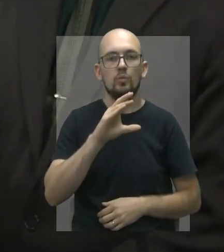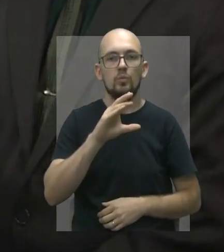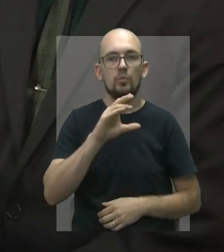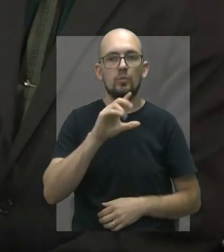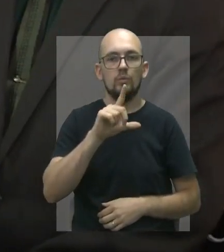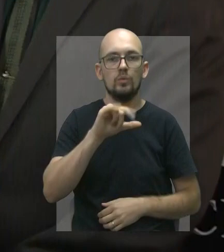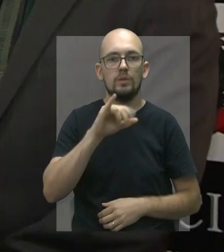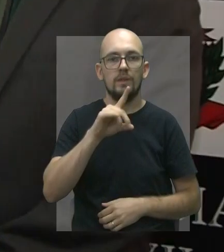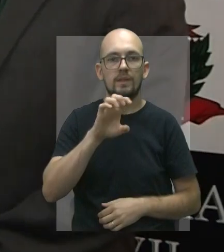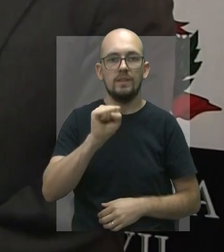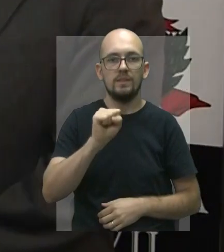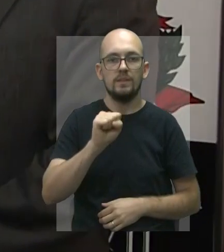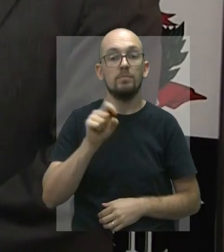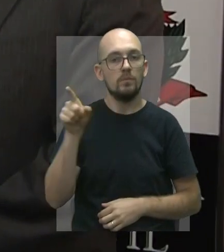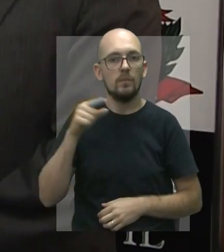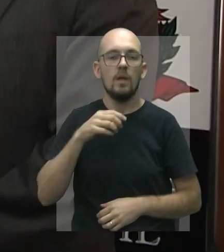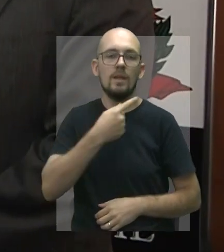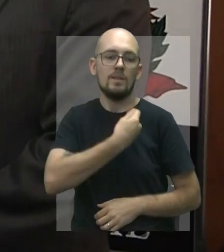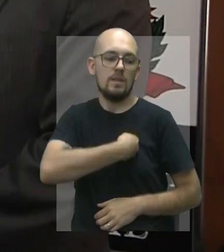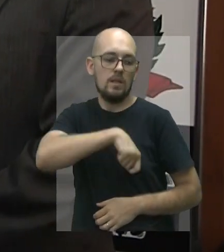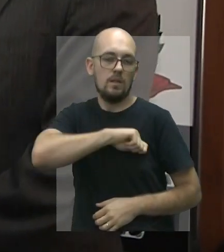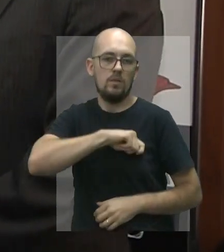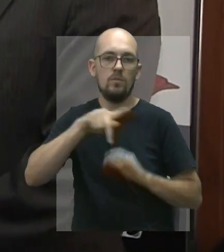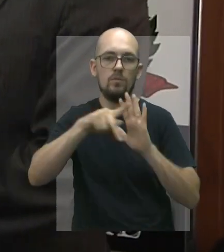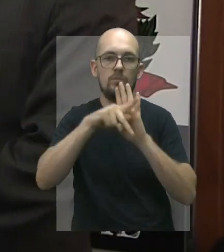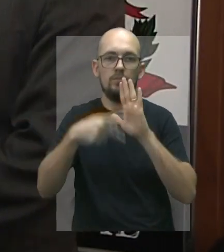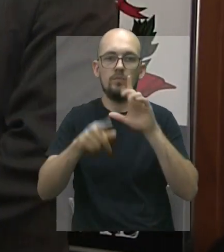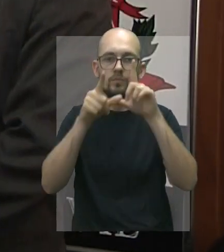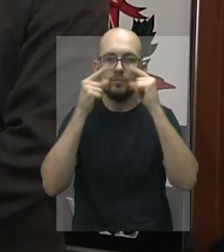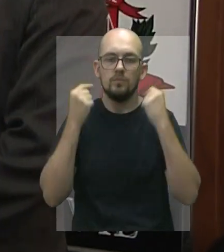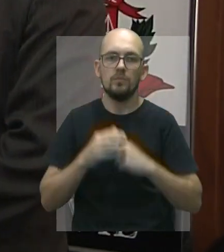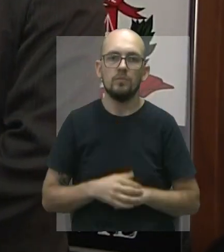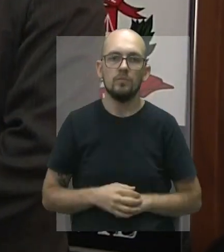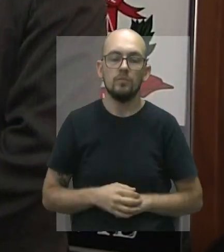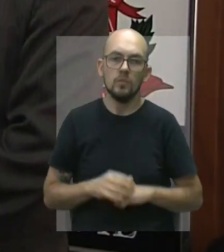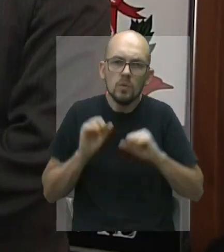delegado assistente aqui da Seccional de Jaú. Doutor Euclides, queria que o senhor falasse